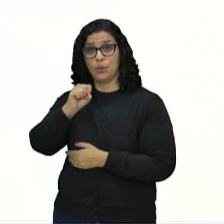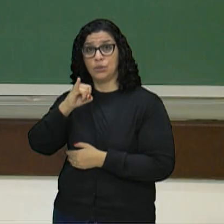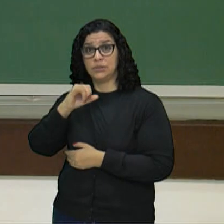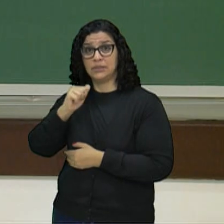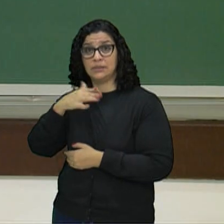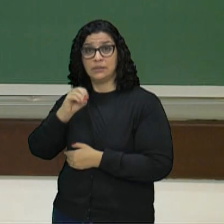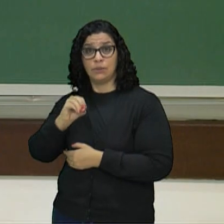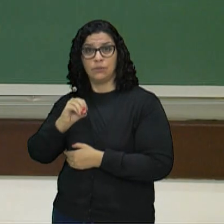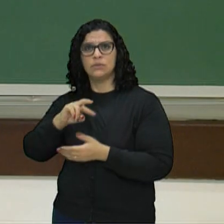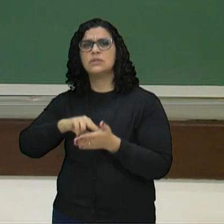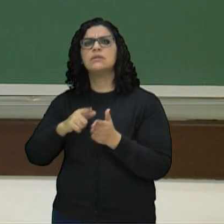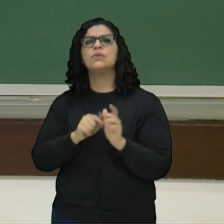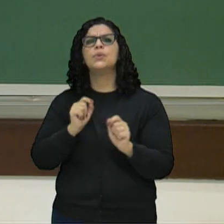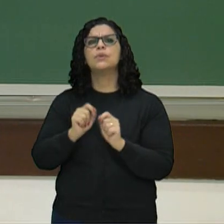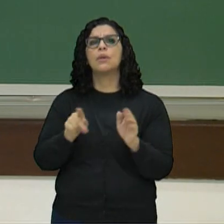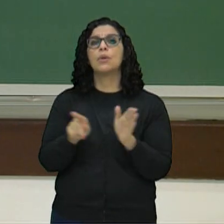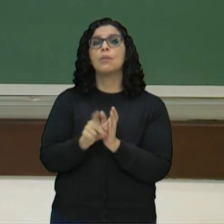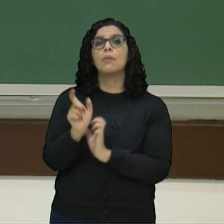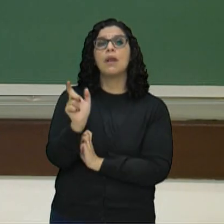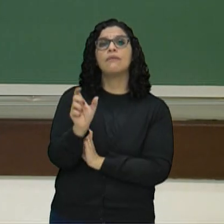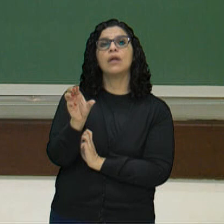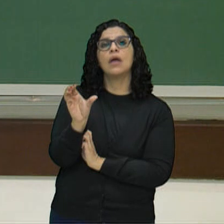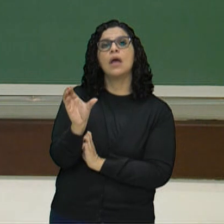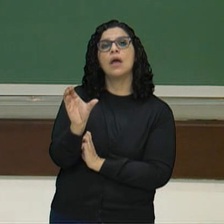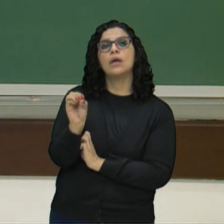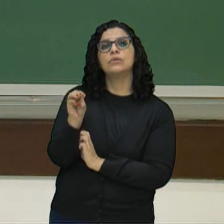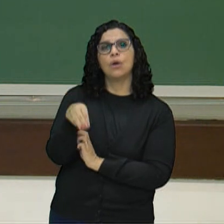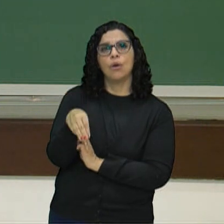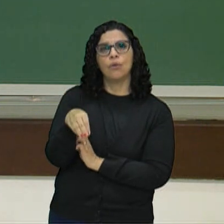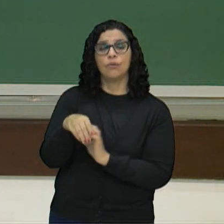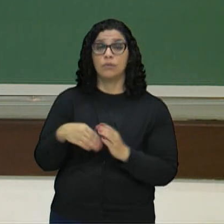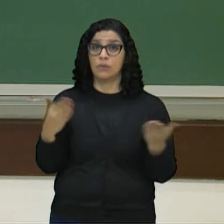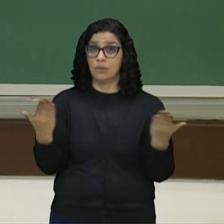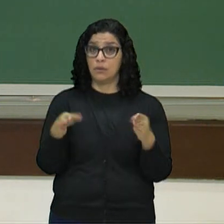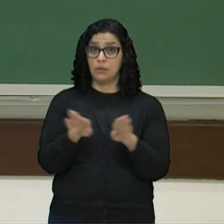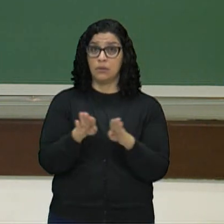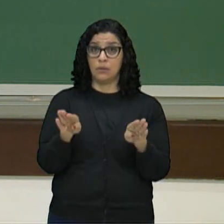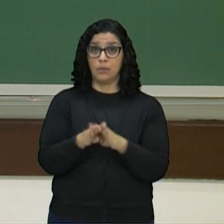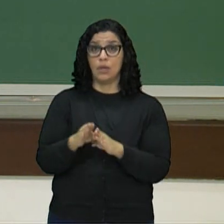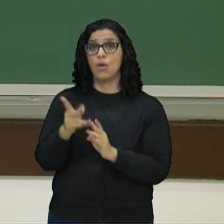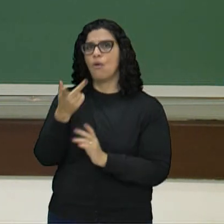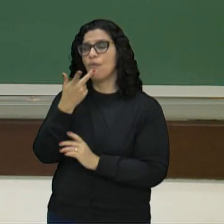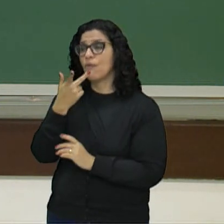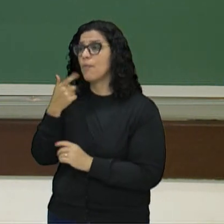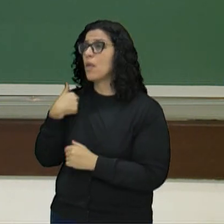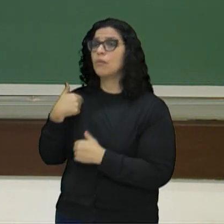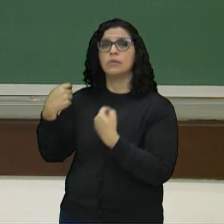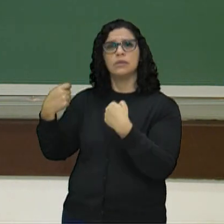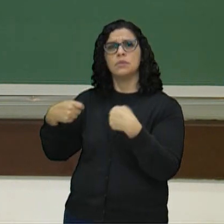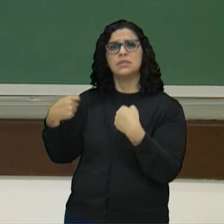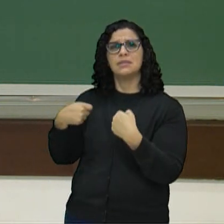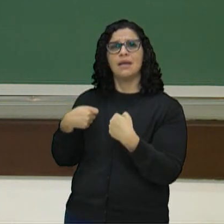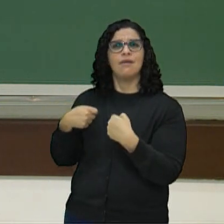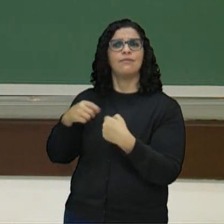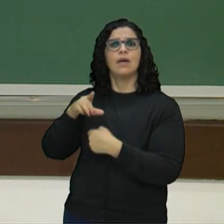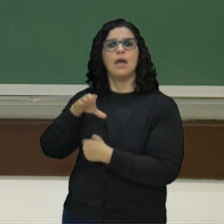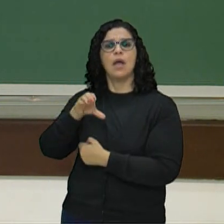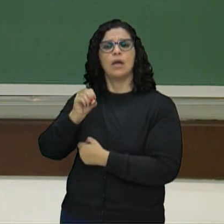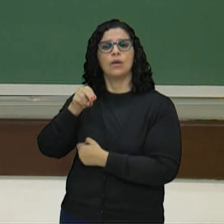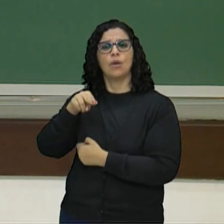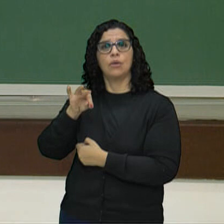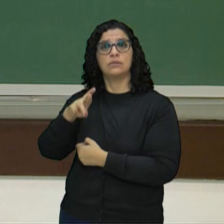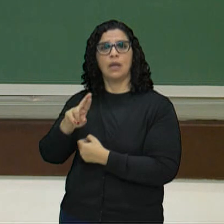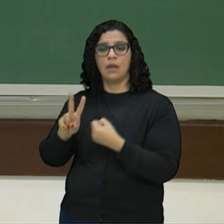verbo? É a palavrinha com, ok? Então, o verbo contar, ele é um verbo